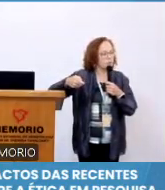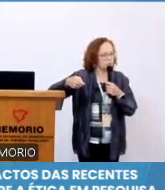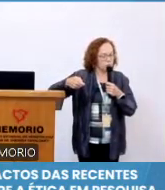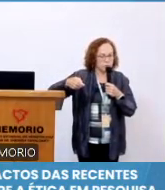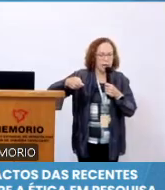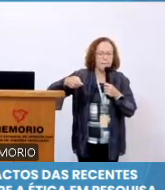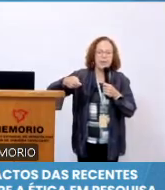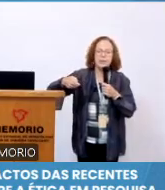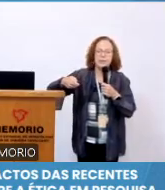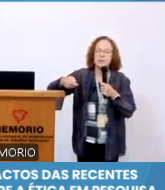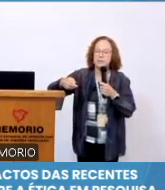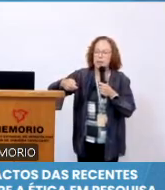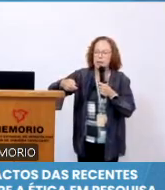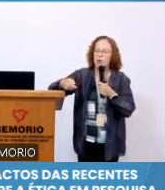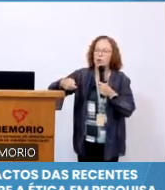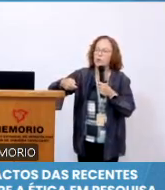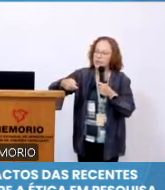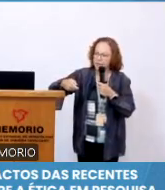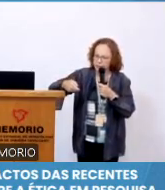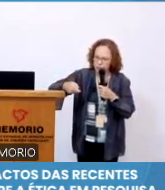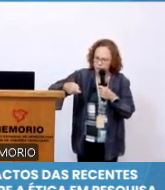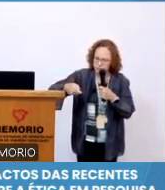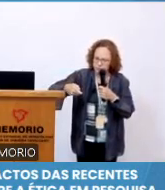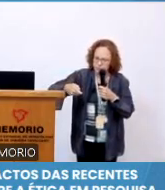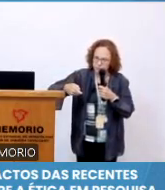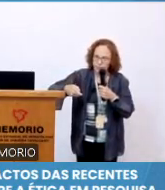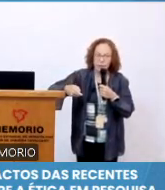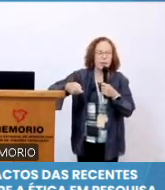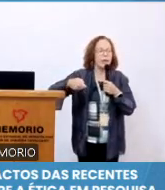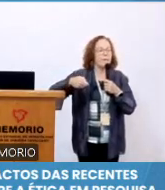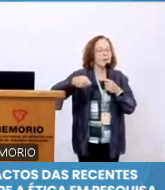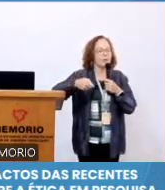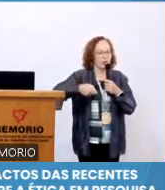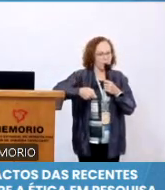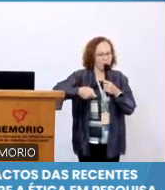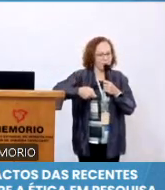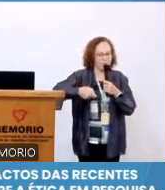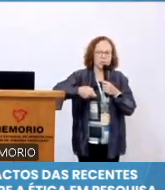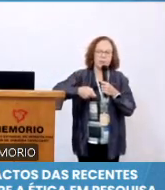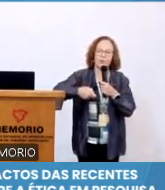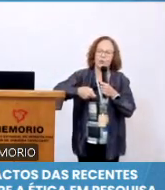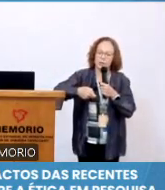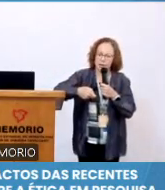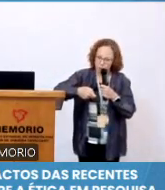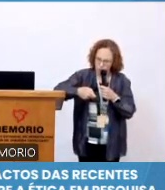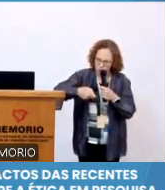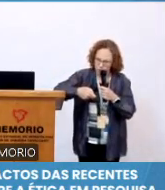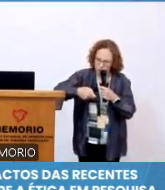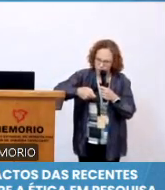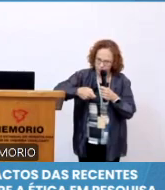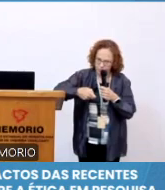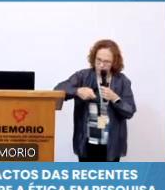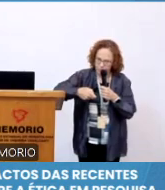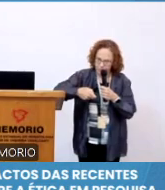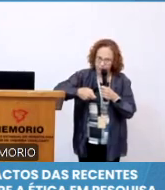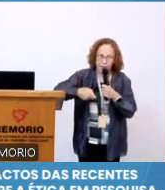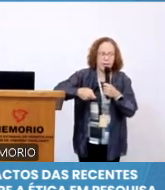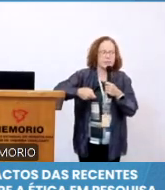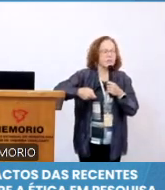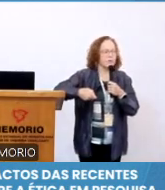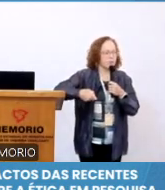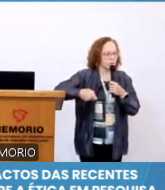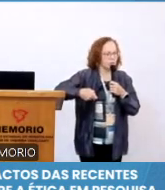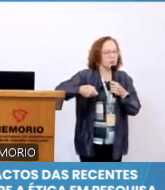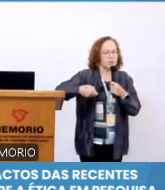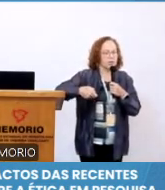nem voto. Apenas será comunicado pelo CEP do centro coordenador.